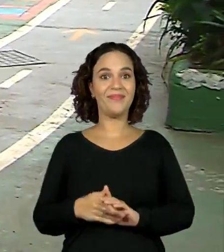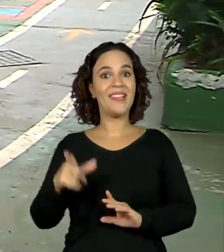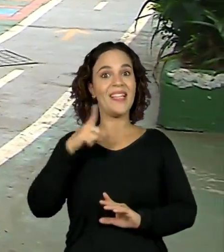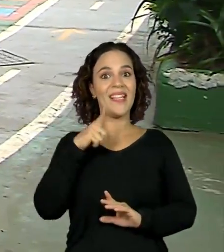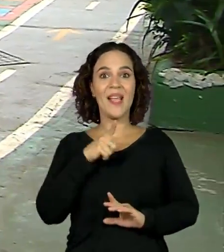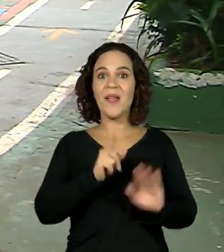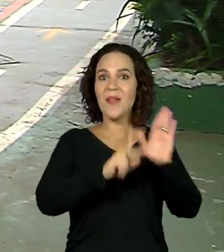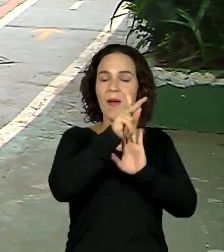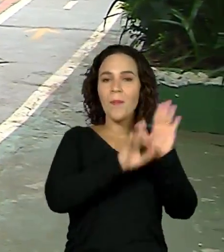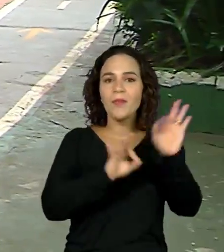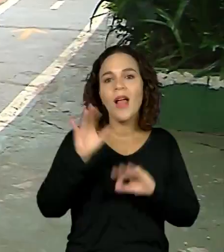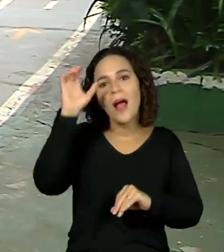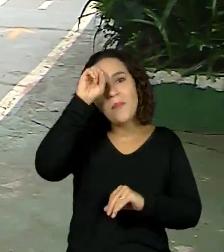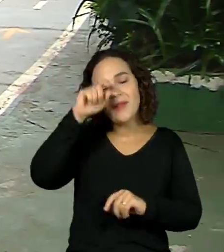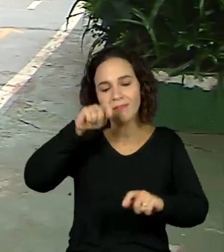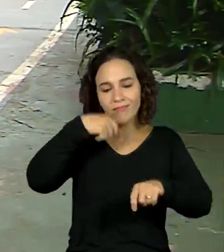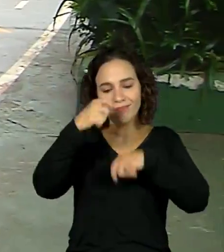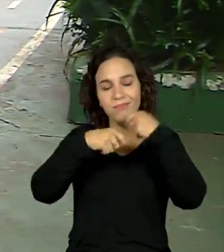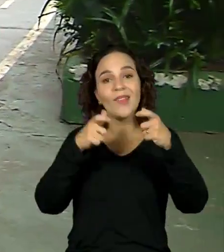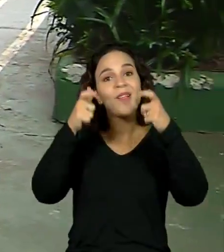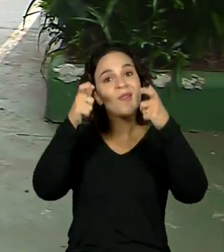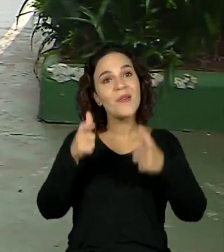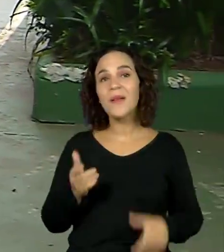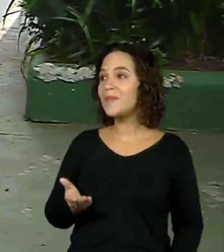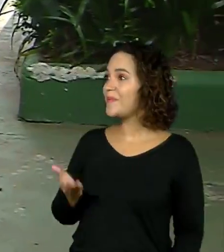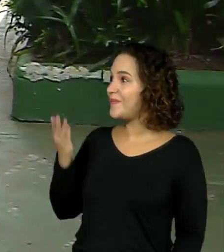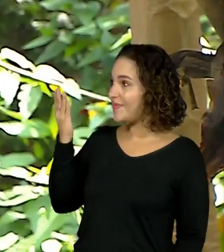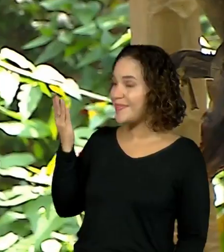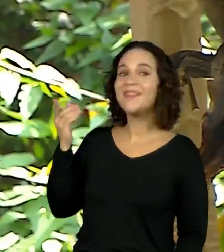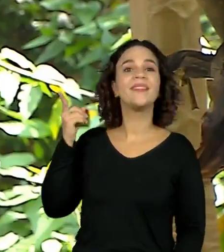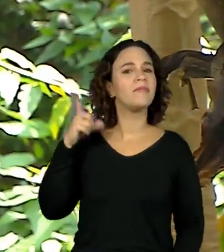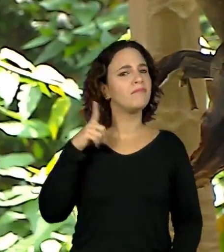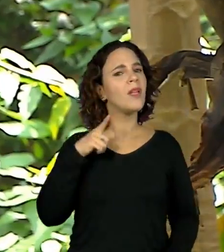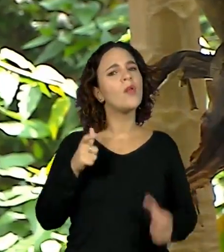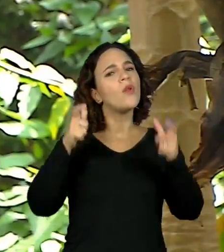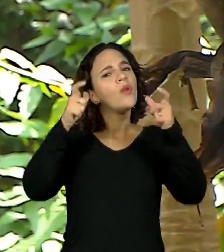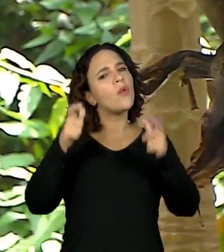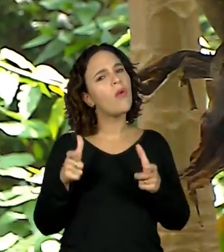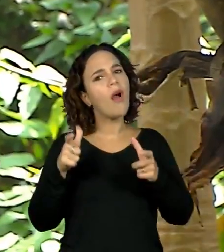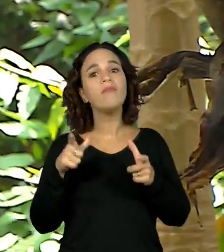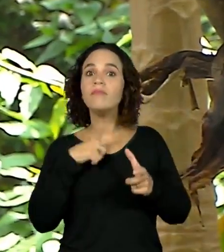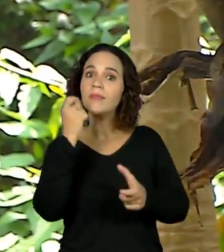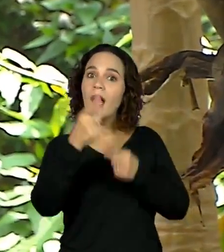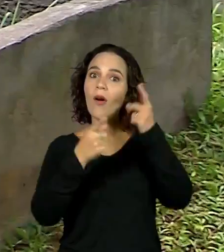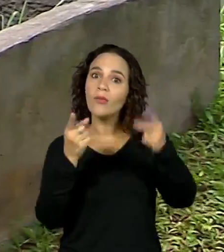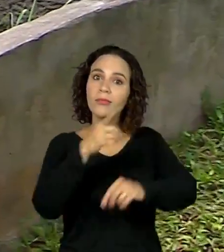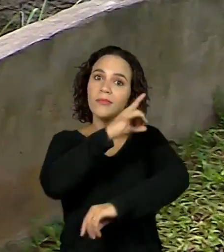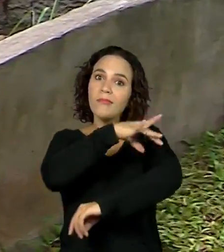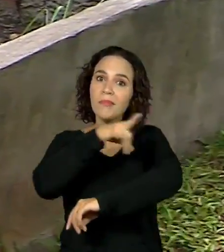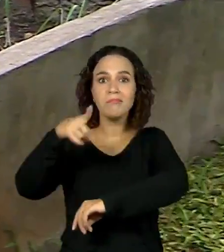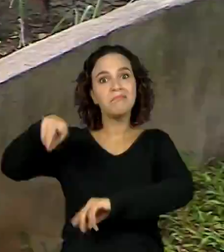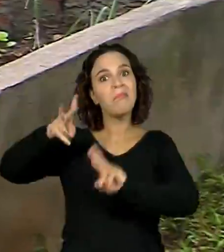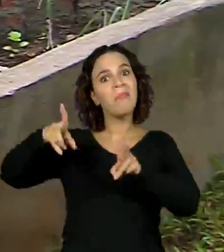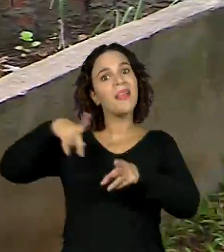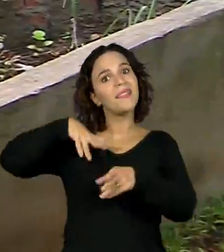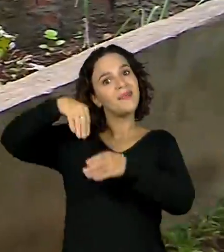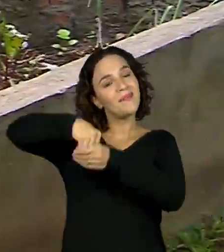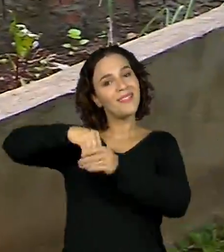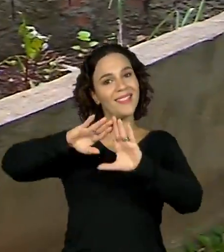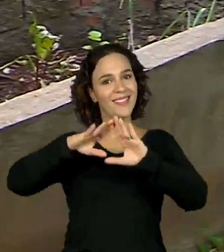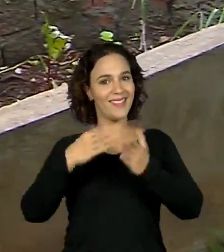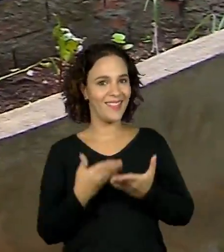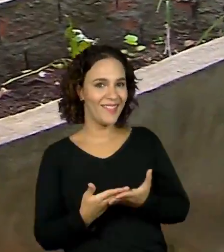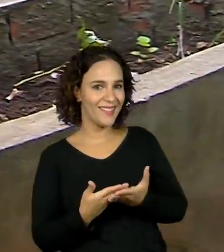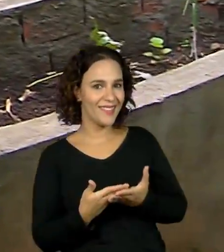a Se Alimentar acontece na EMEI Monteiro Lobato, onde alguns alimentos são oferecidos pela própria horta da